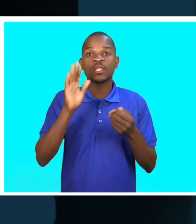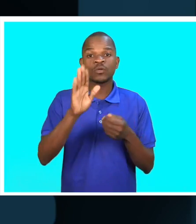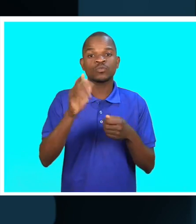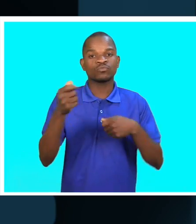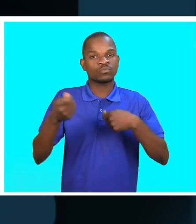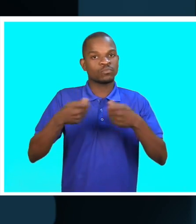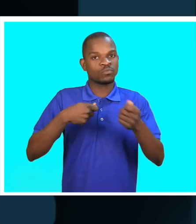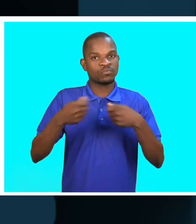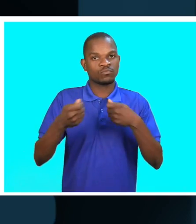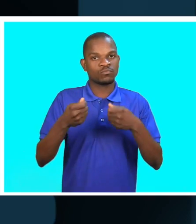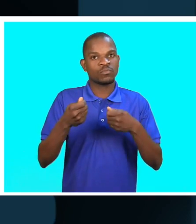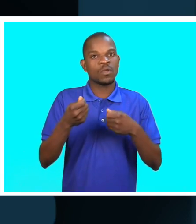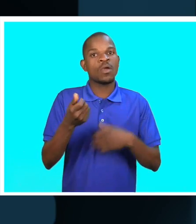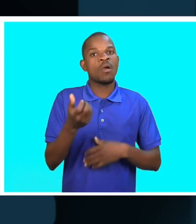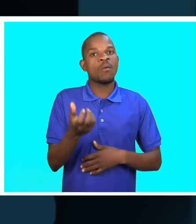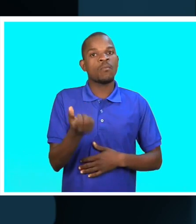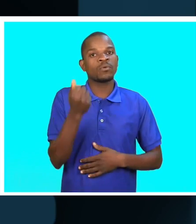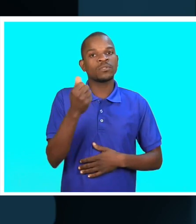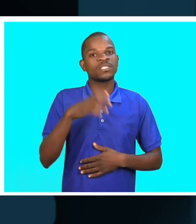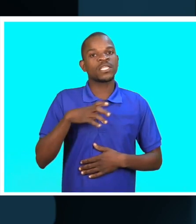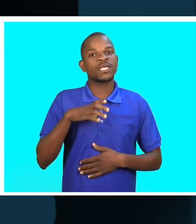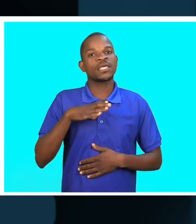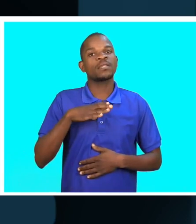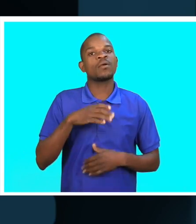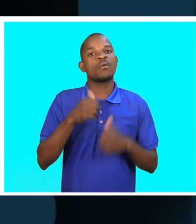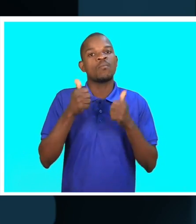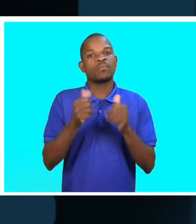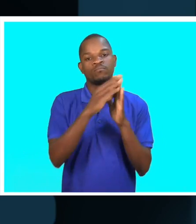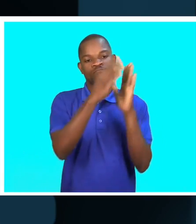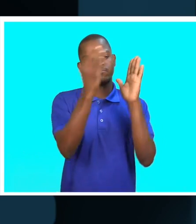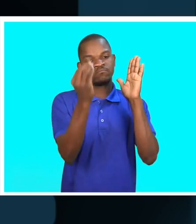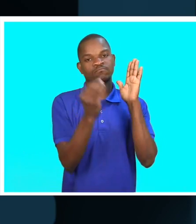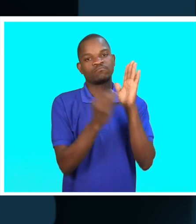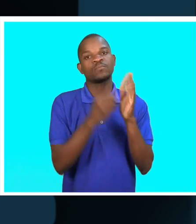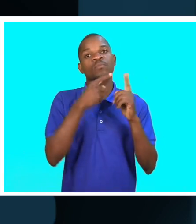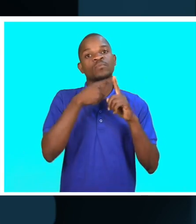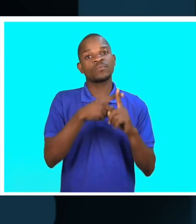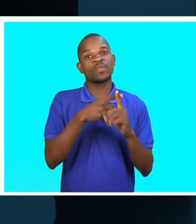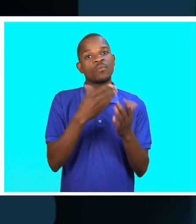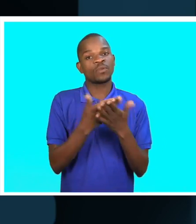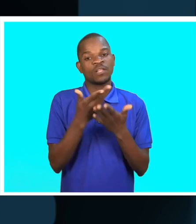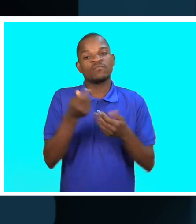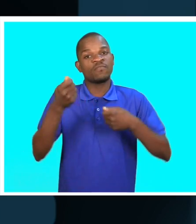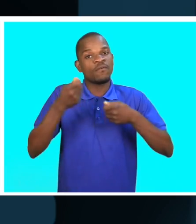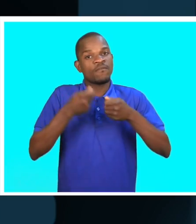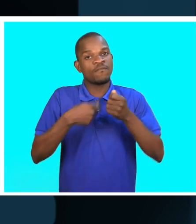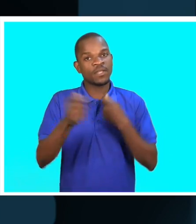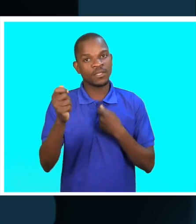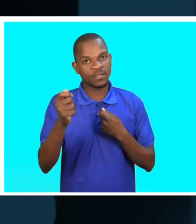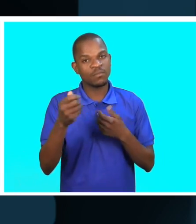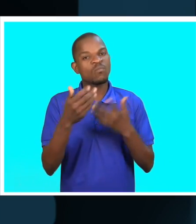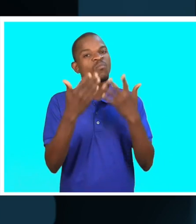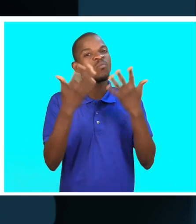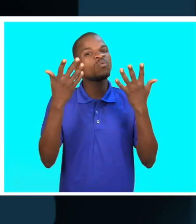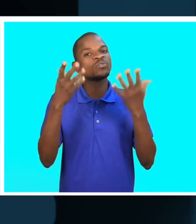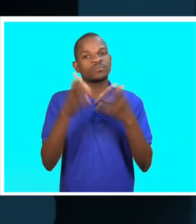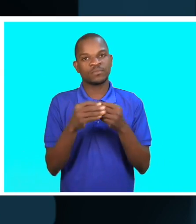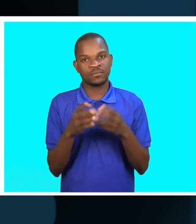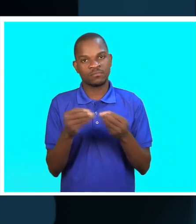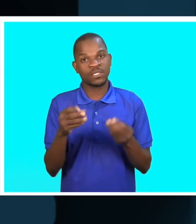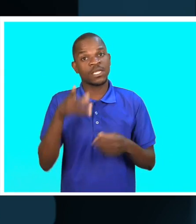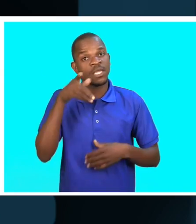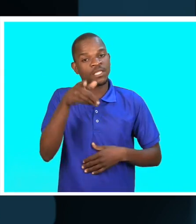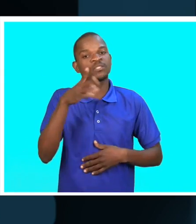que os seus negócios conheçam um resultado positivo, porque eles vão vender